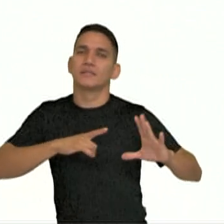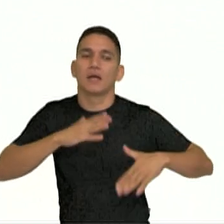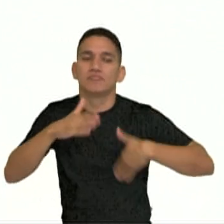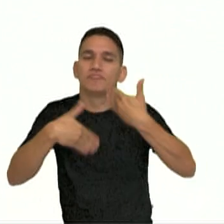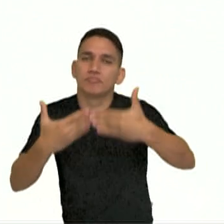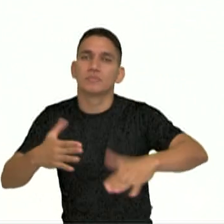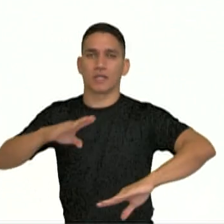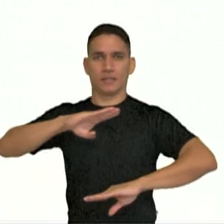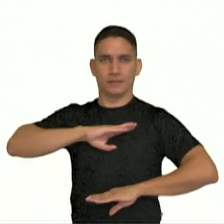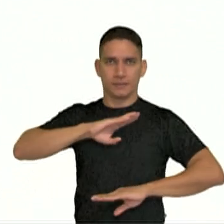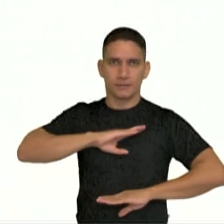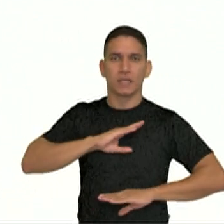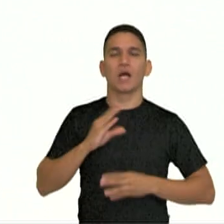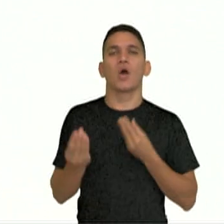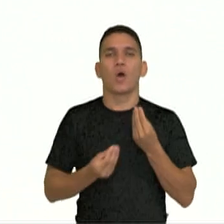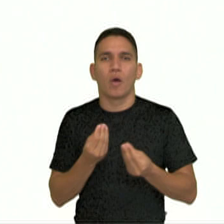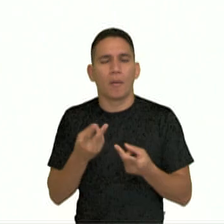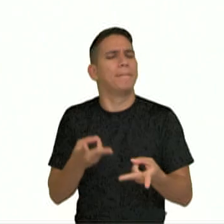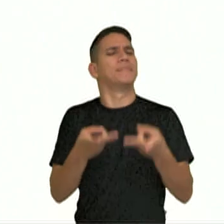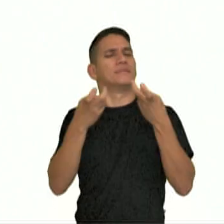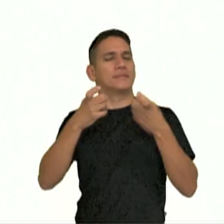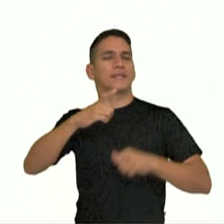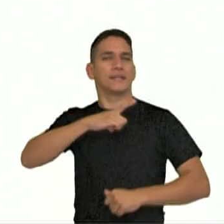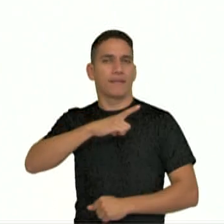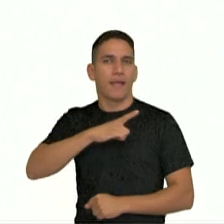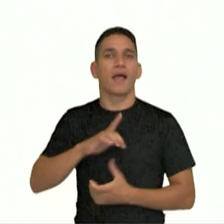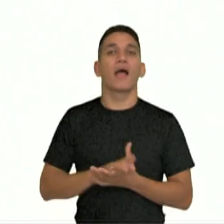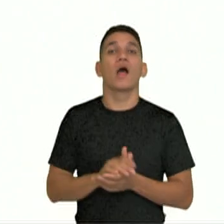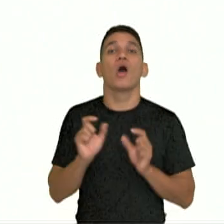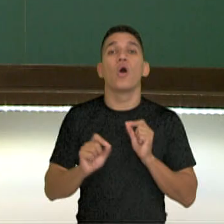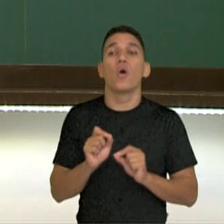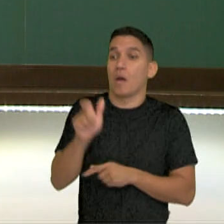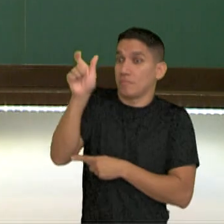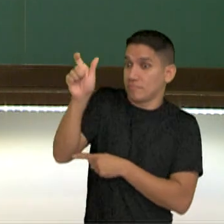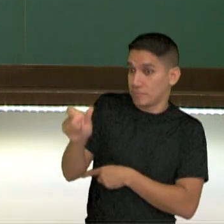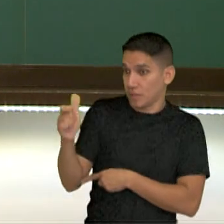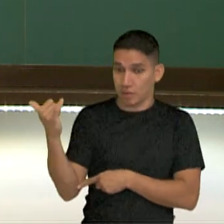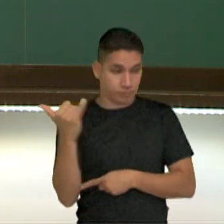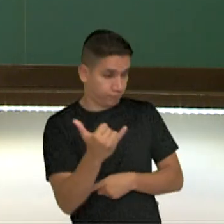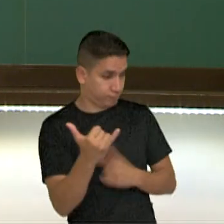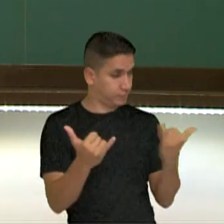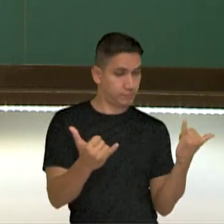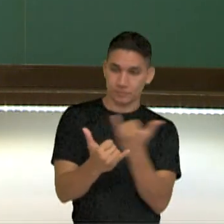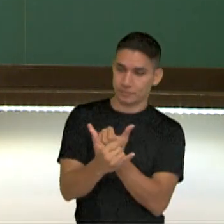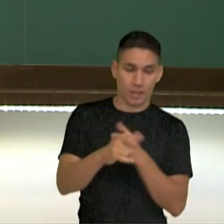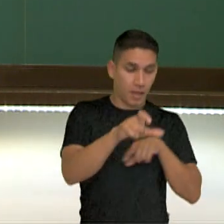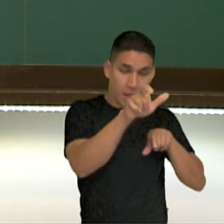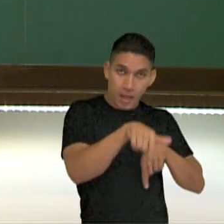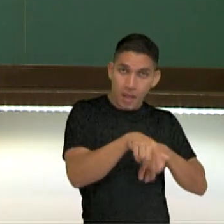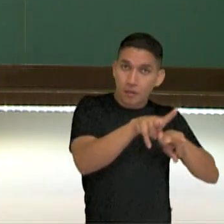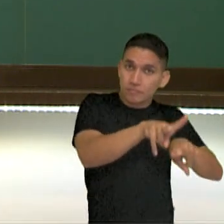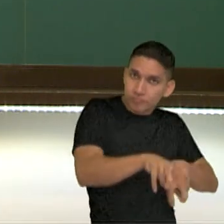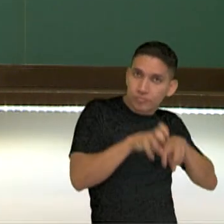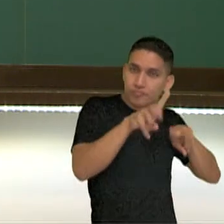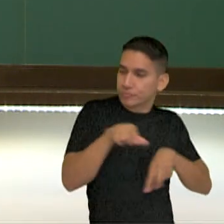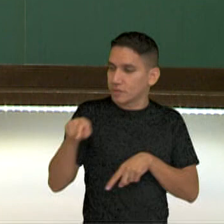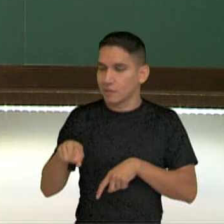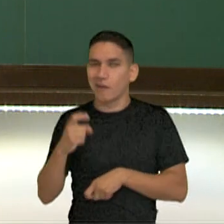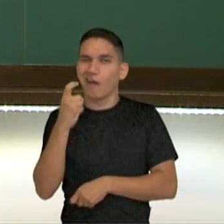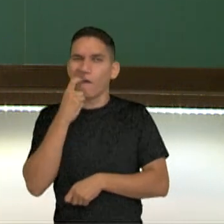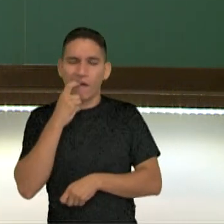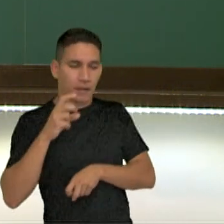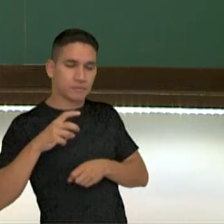causo. Deu para perceber ali, né, os personagens, né, que foi o caipira, né, e o